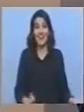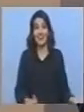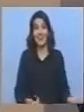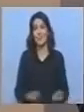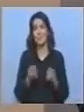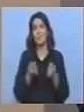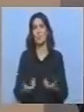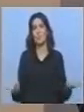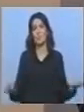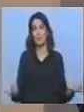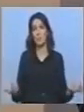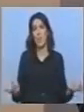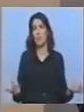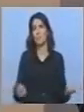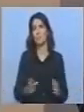muito pouco.